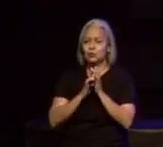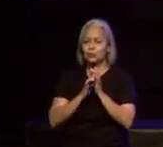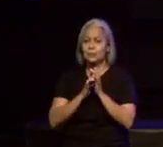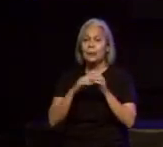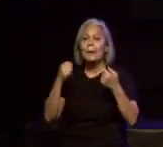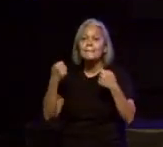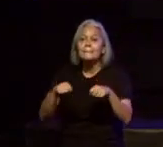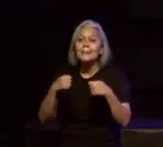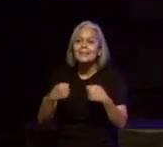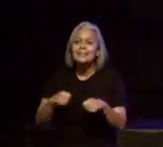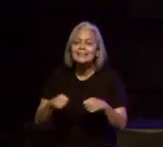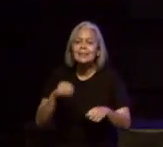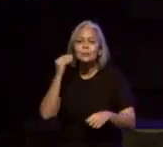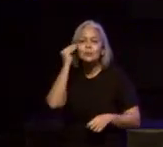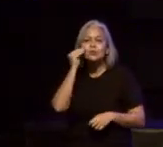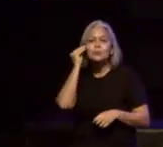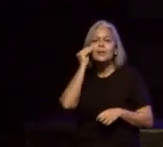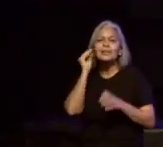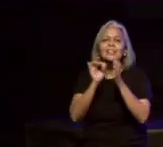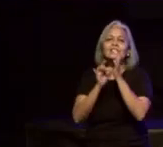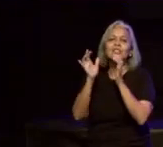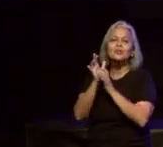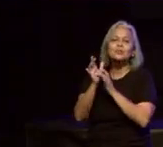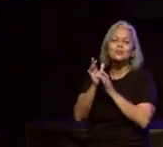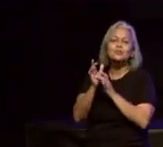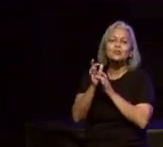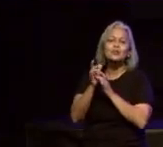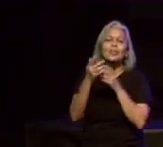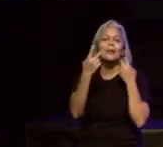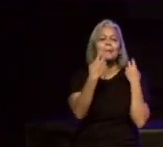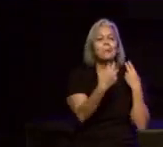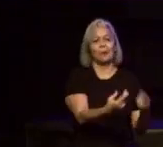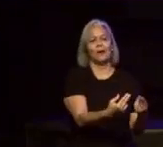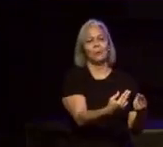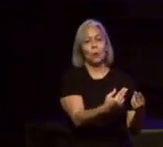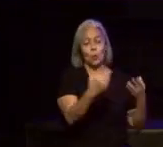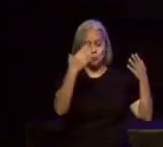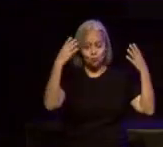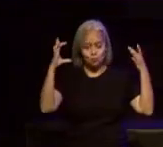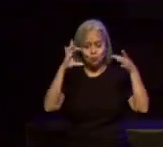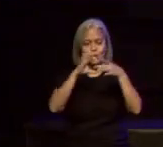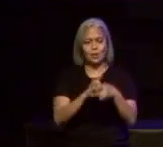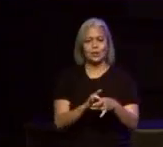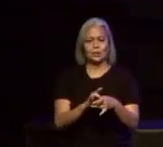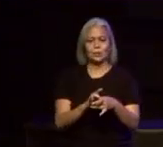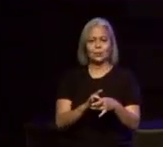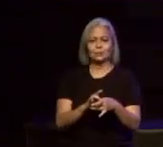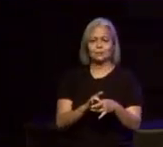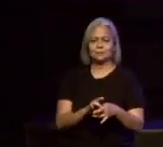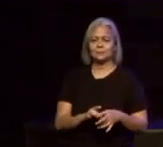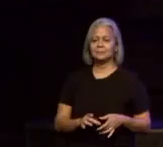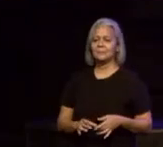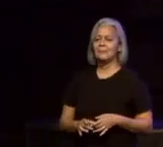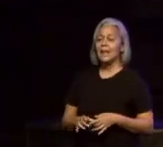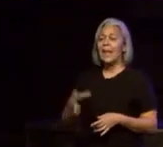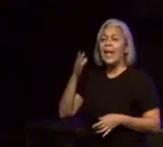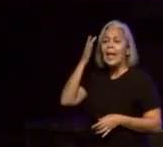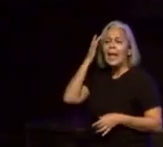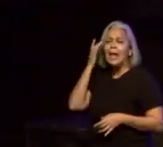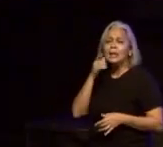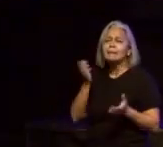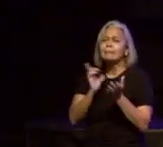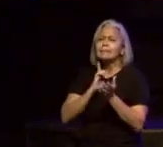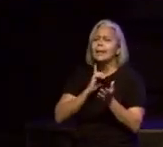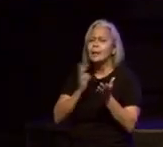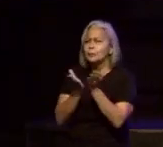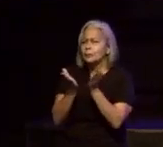devem experimentar Jesus. Há um autor que a gente gosta muito, que é o Larry Crabb, não sei se você conhece ele, mas ele tem um livro chamado